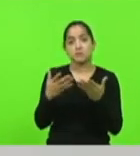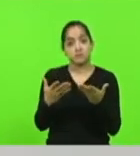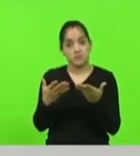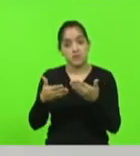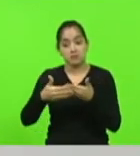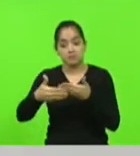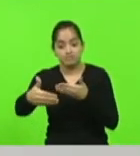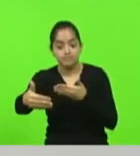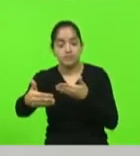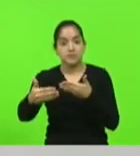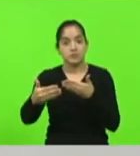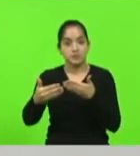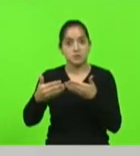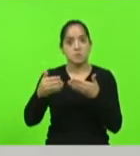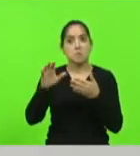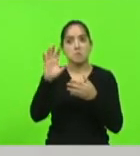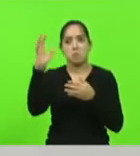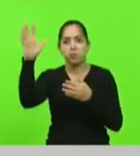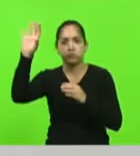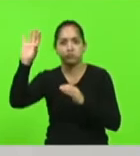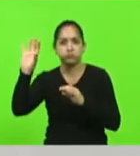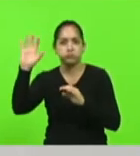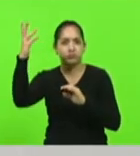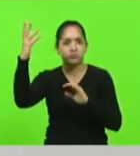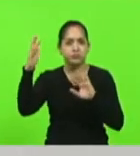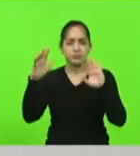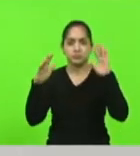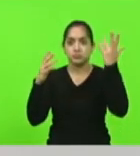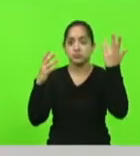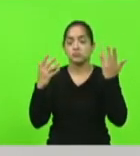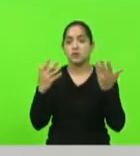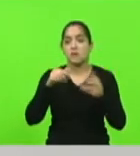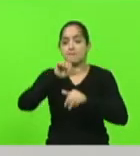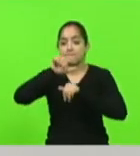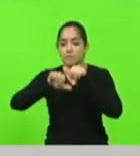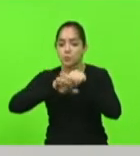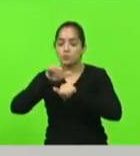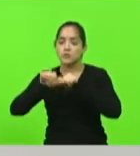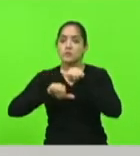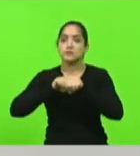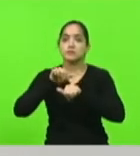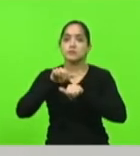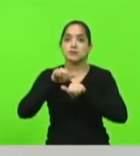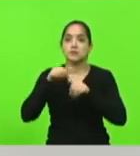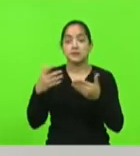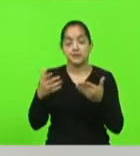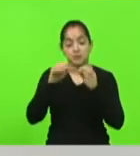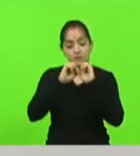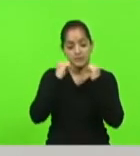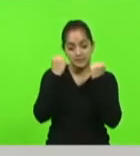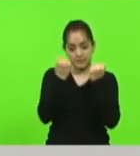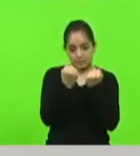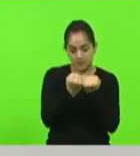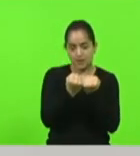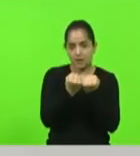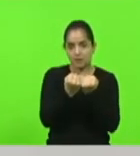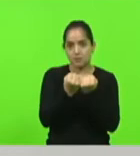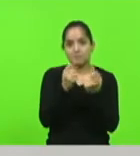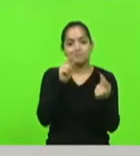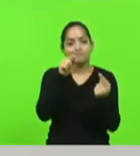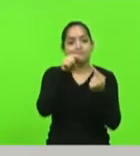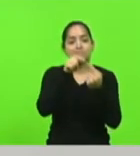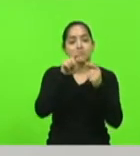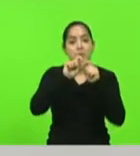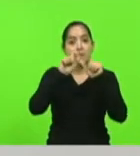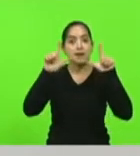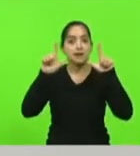alguns fenômenos causados justamente por essas mudanças climáticas. Então, o seminário ele vem justamente para alertar